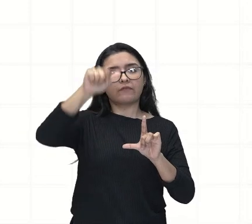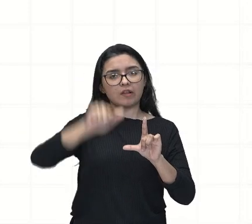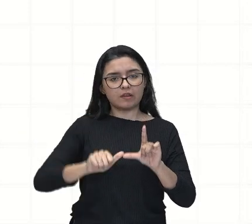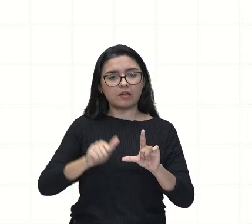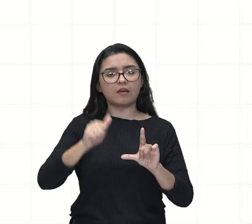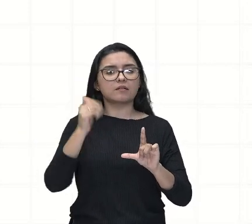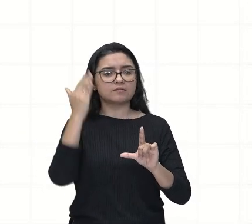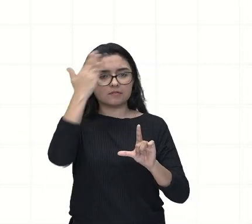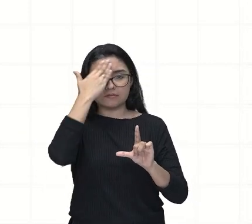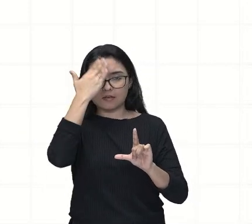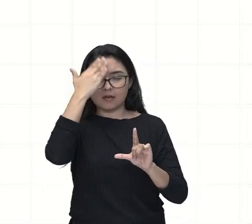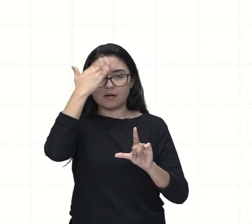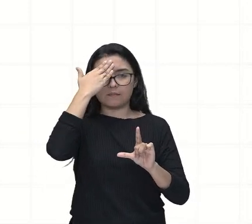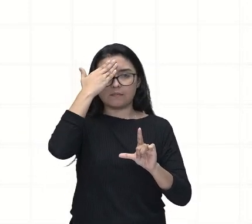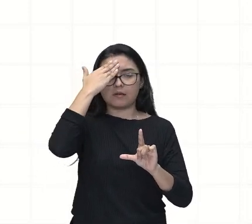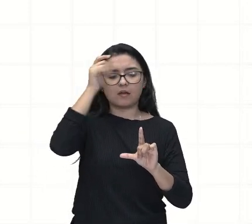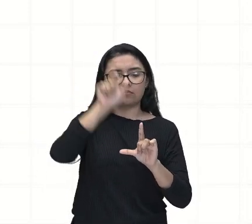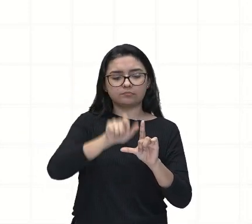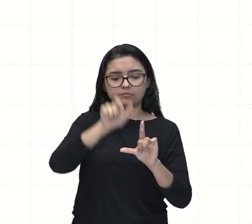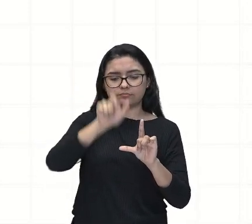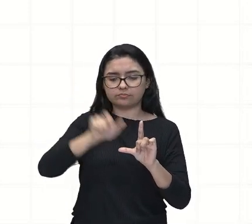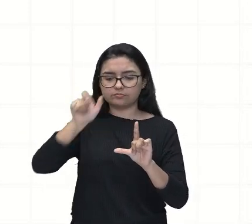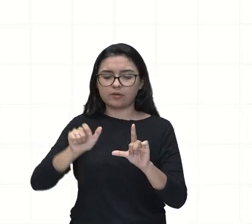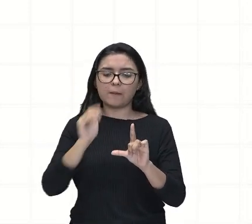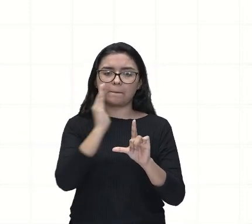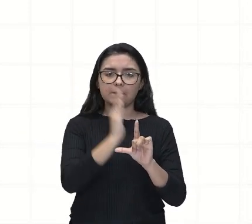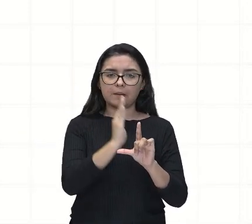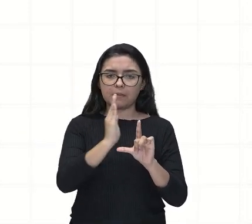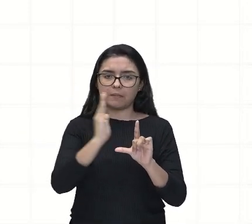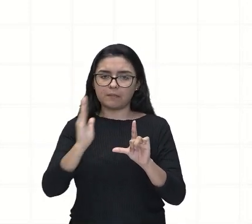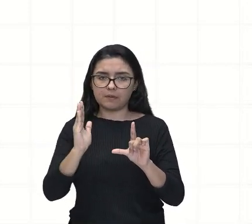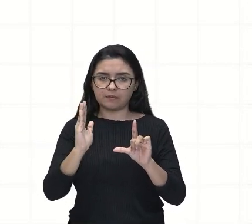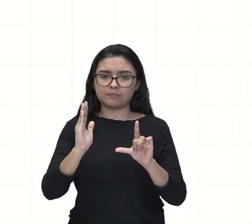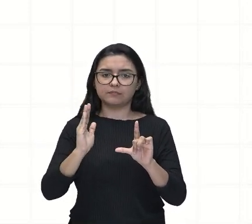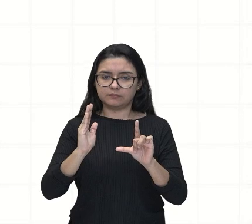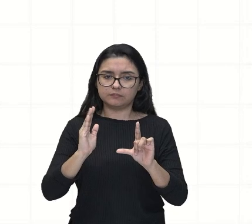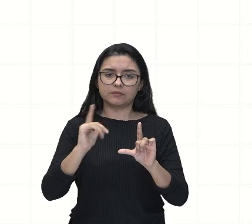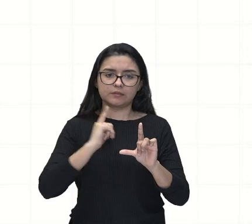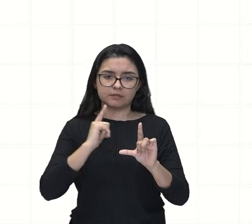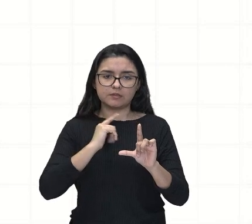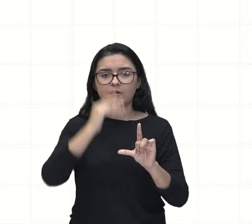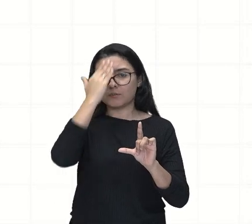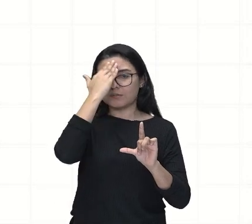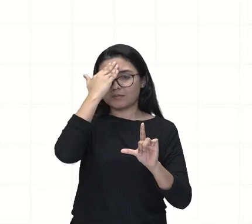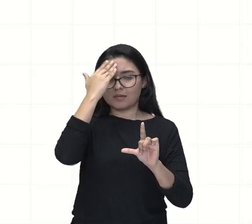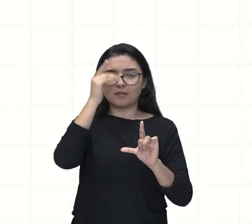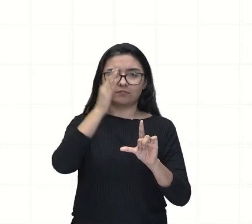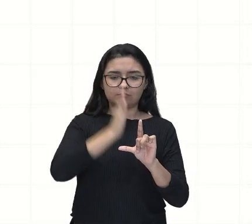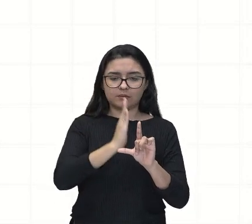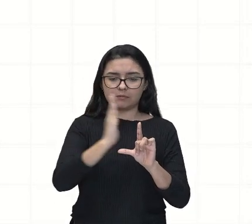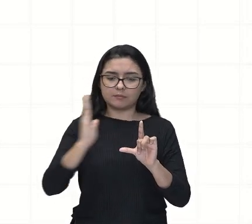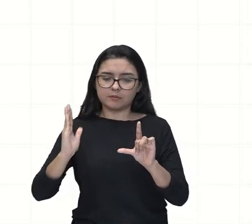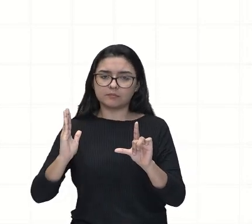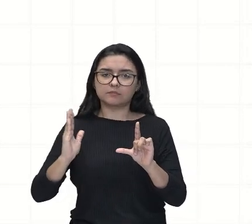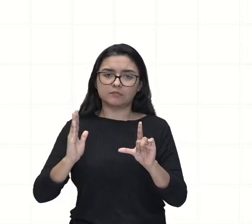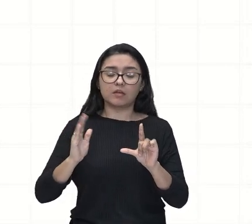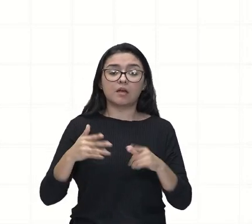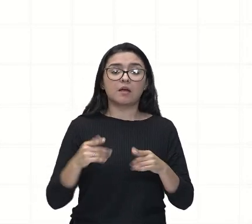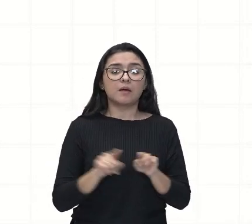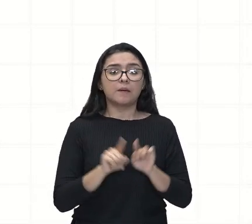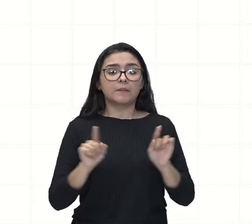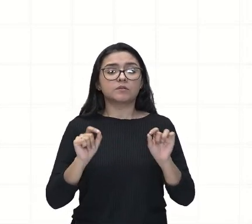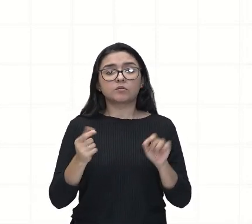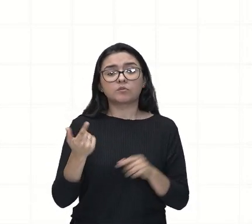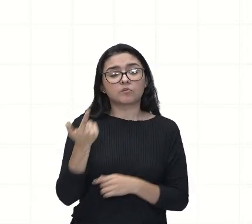consigo ver os intervalos aqui, sei que nesses intervalos, eu não consigo